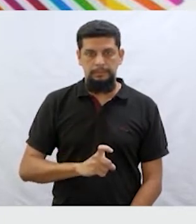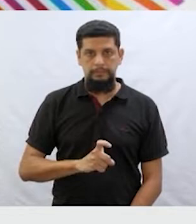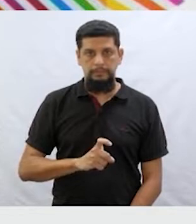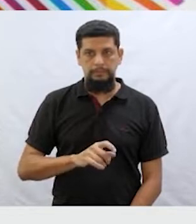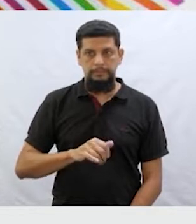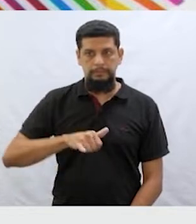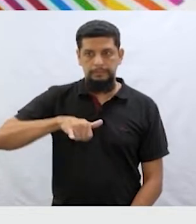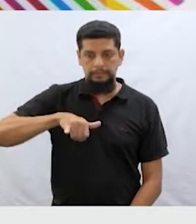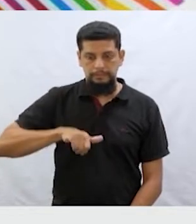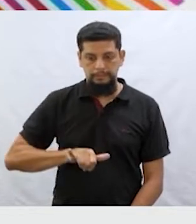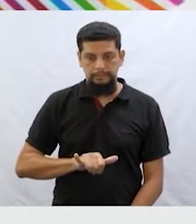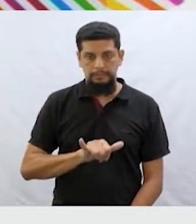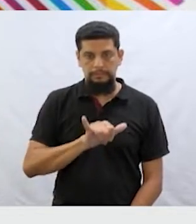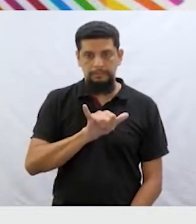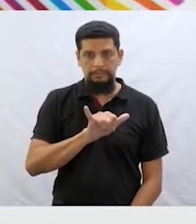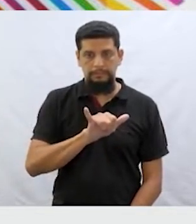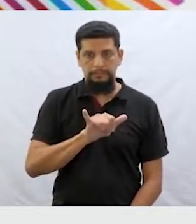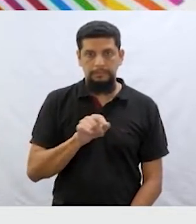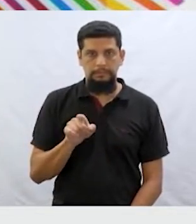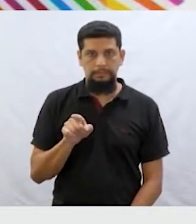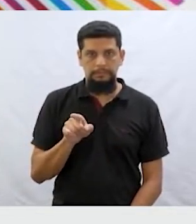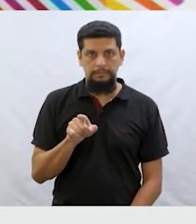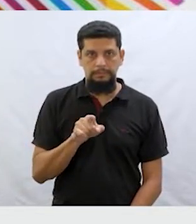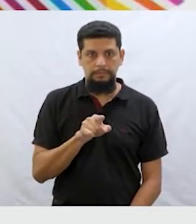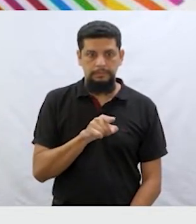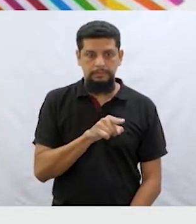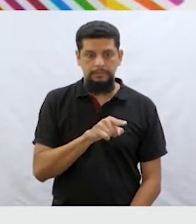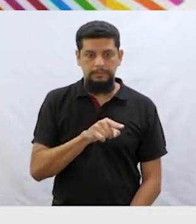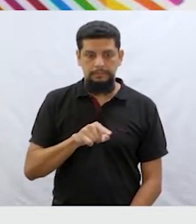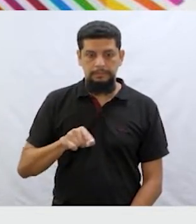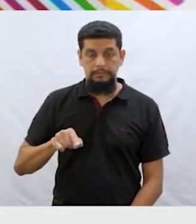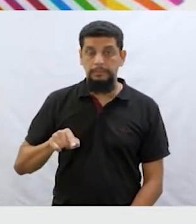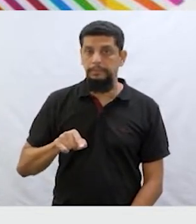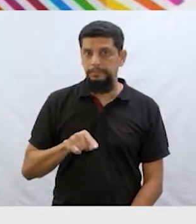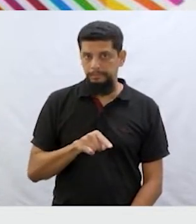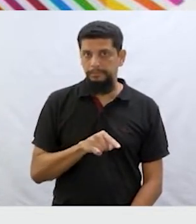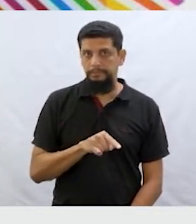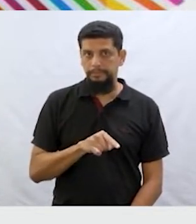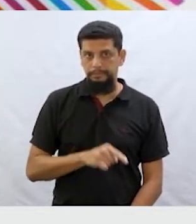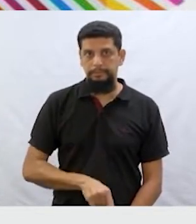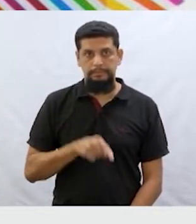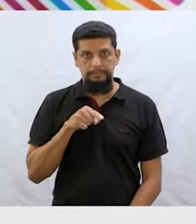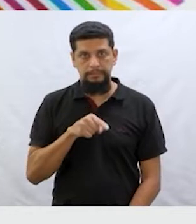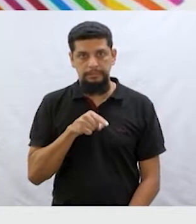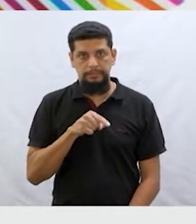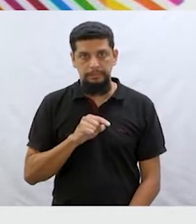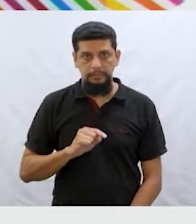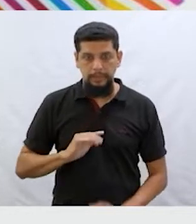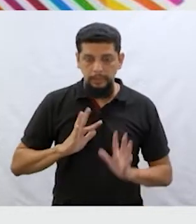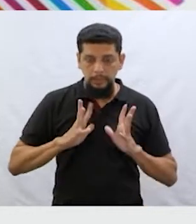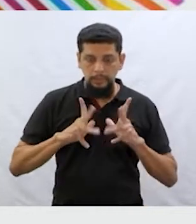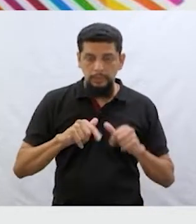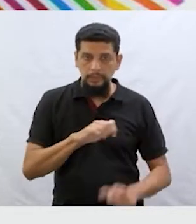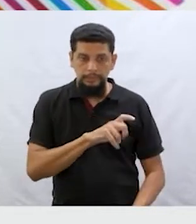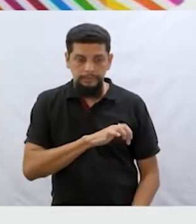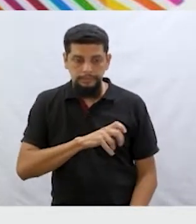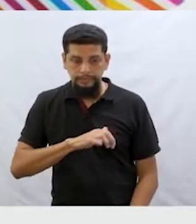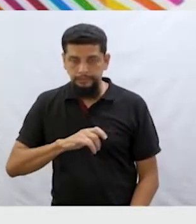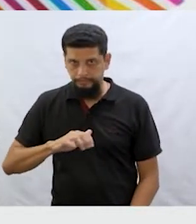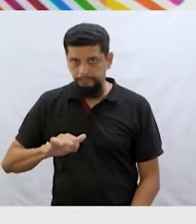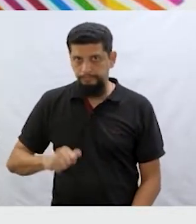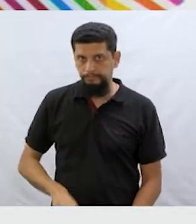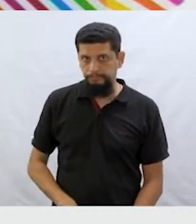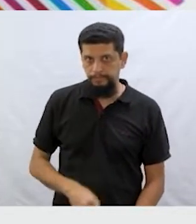W, X, Y, Z. Este é todo o